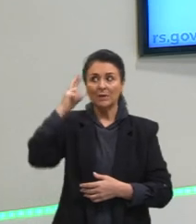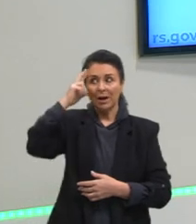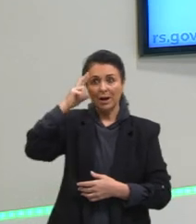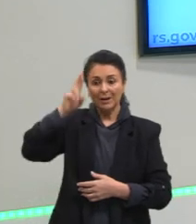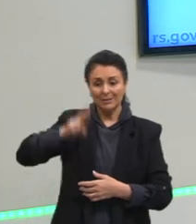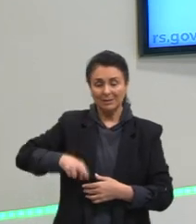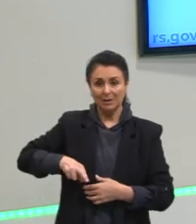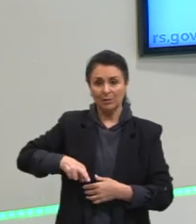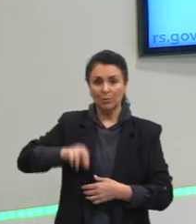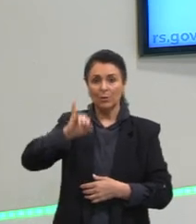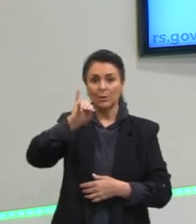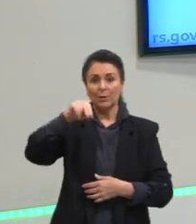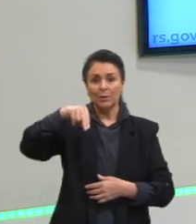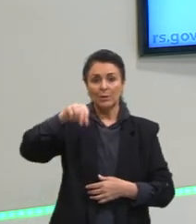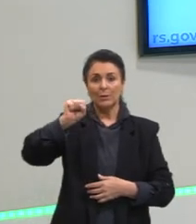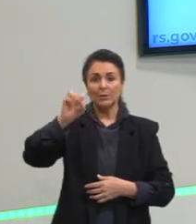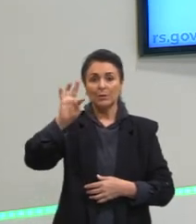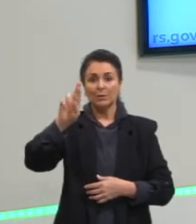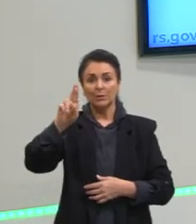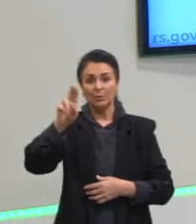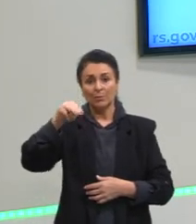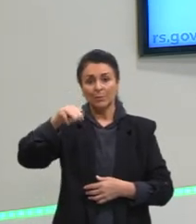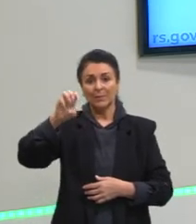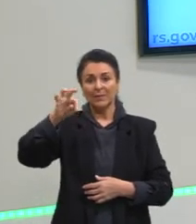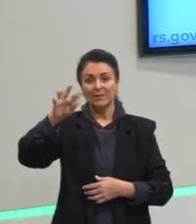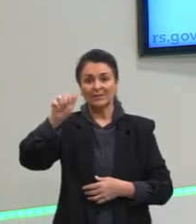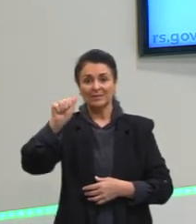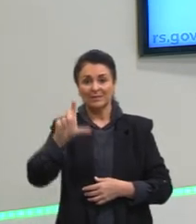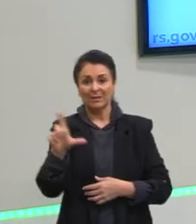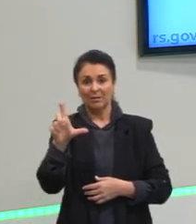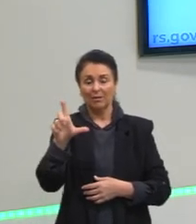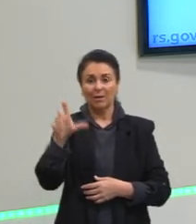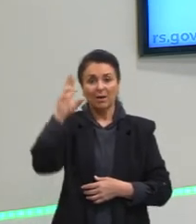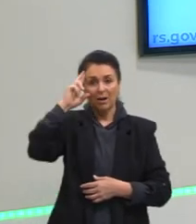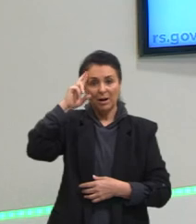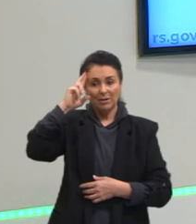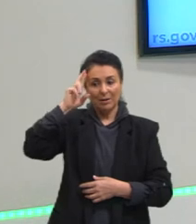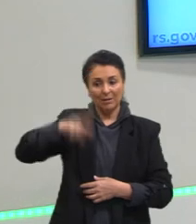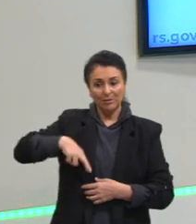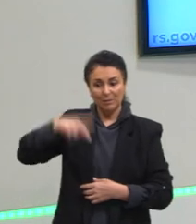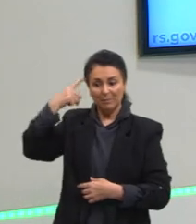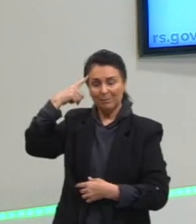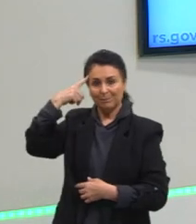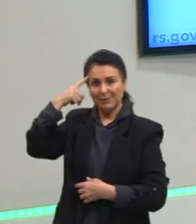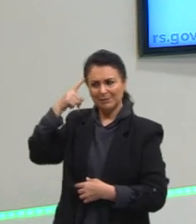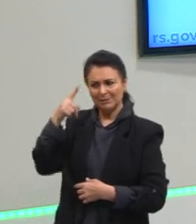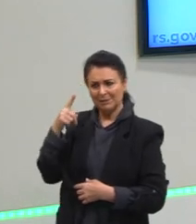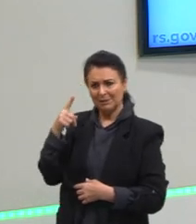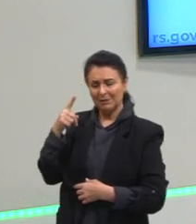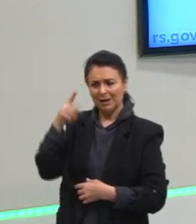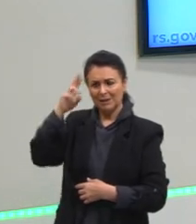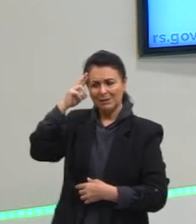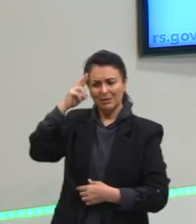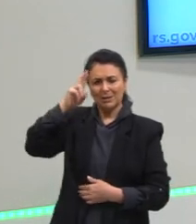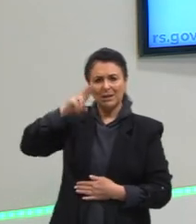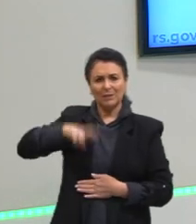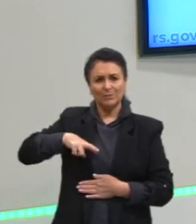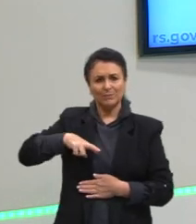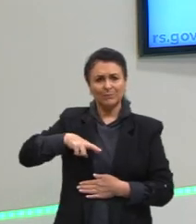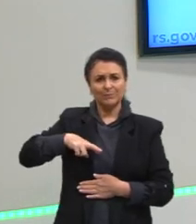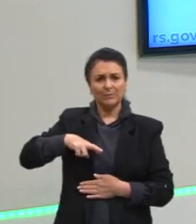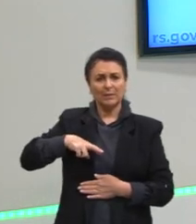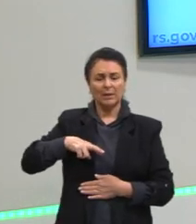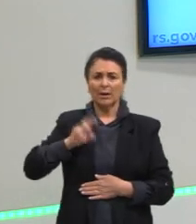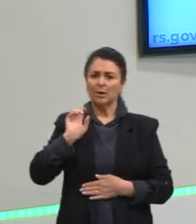questionamentos no capitalismo como essa racionalidade pensada essa racionalidade pensada